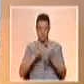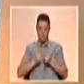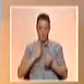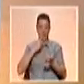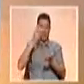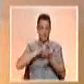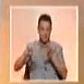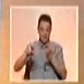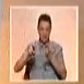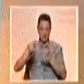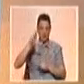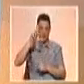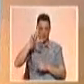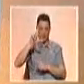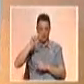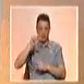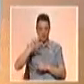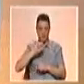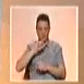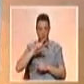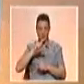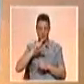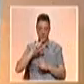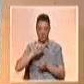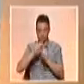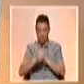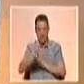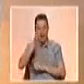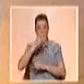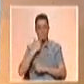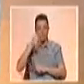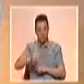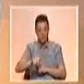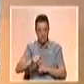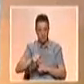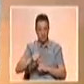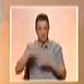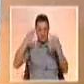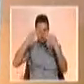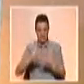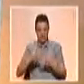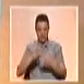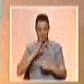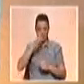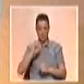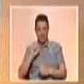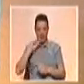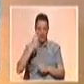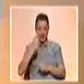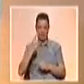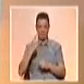energia e de possibilidade de reutilização da água são imensos e de certeza que